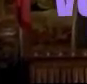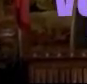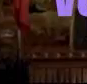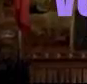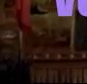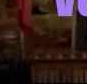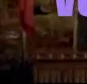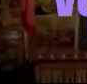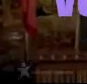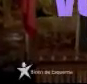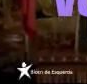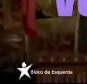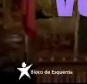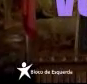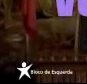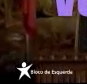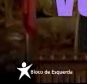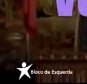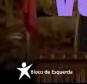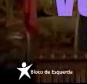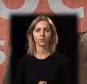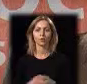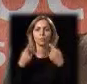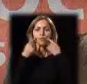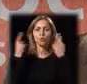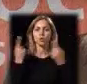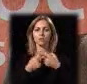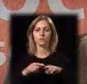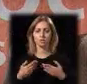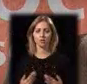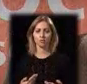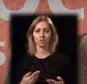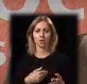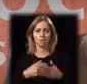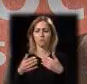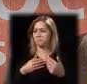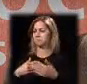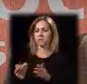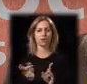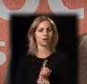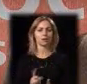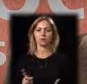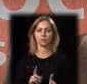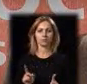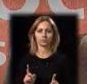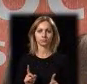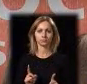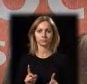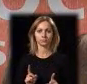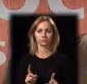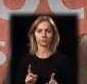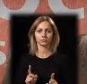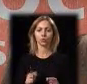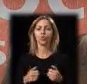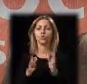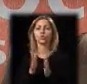condena. Dia 11 vota sim para mudar a lei. O que vai fazer a diferença é que desta vez não vai haver